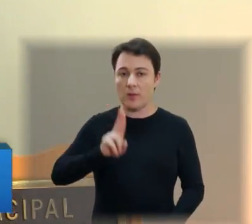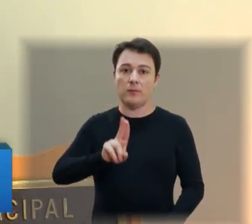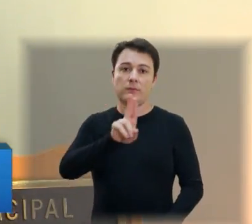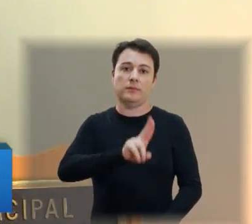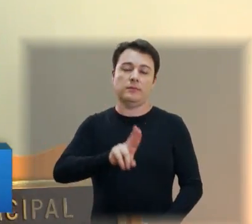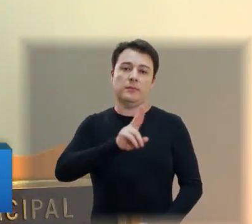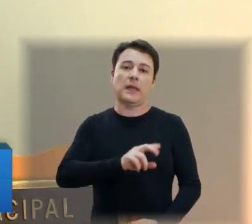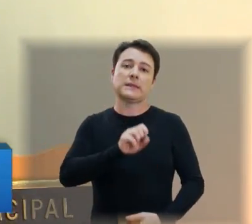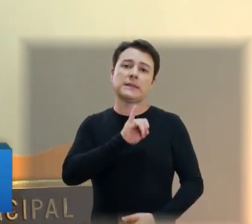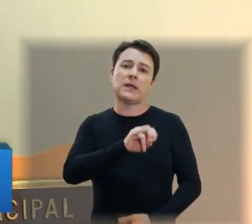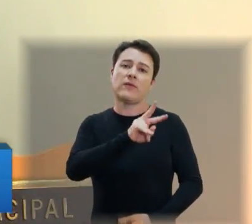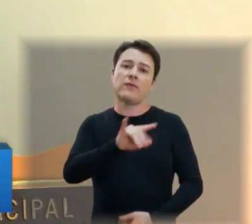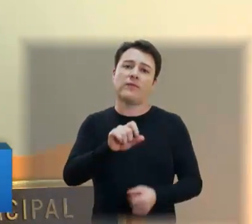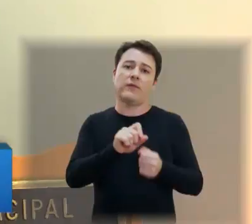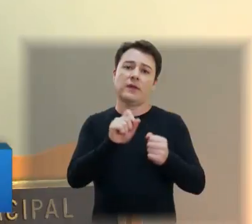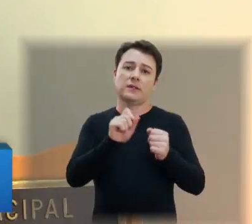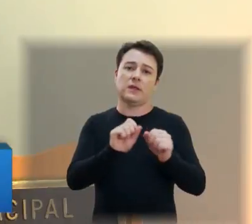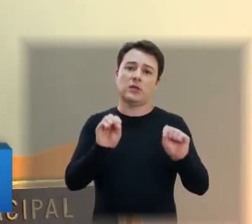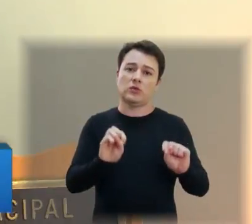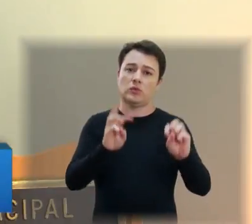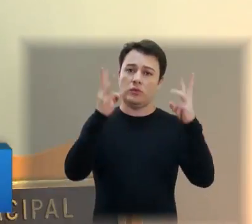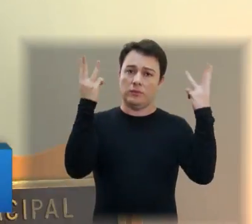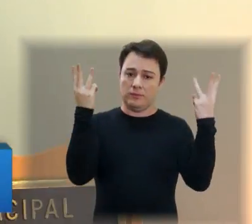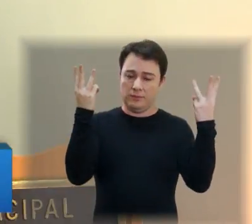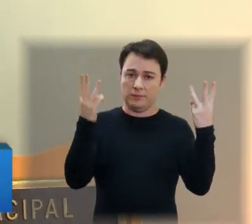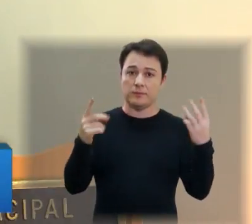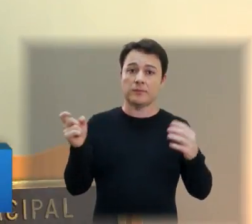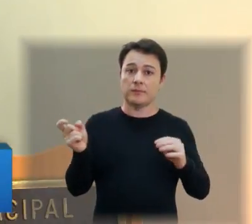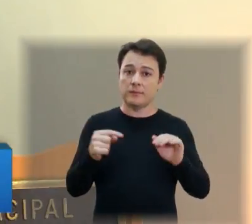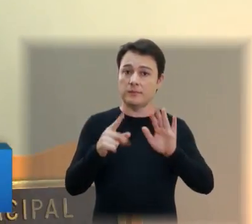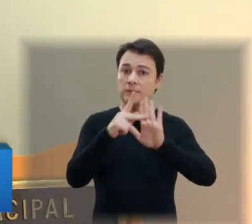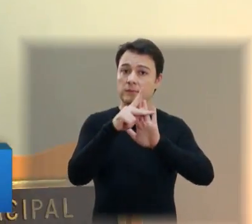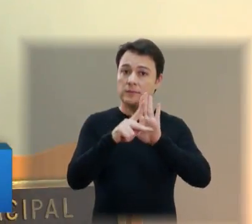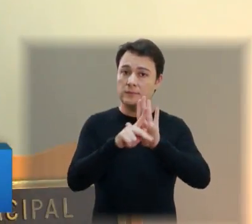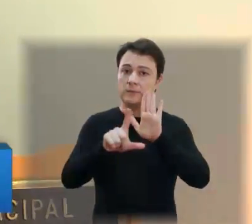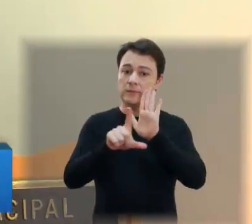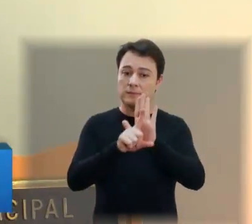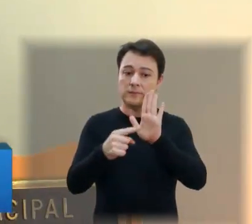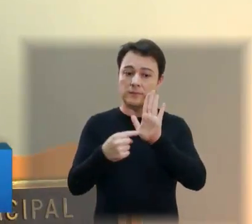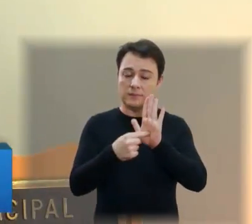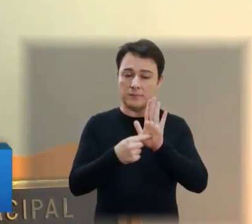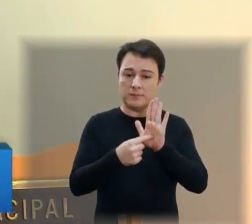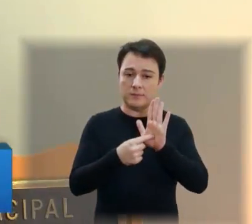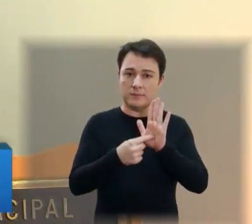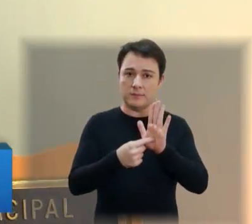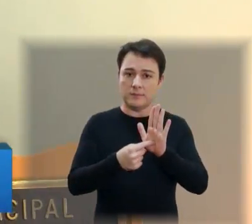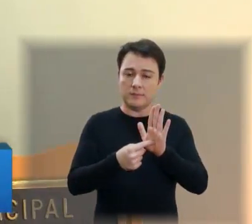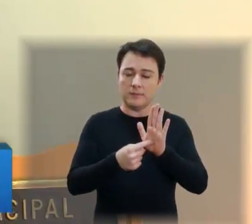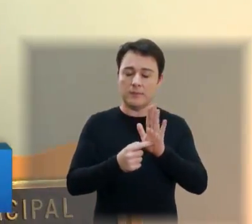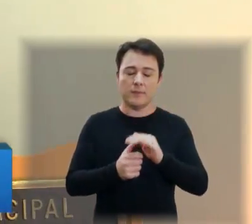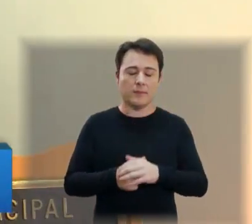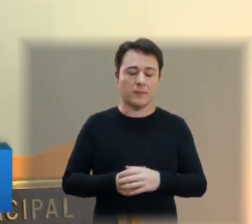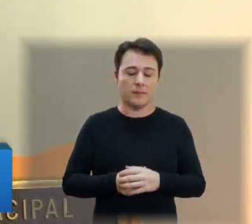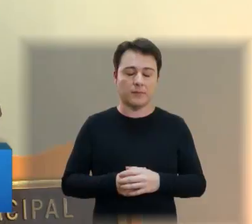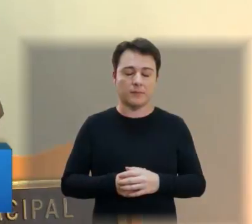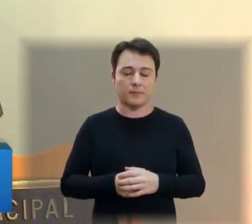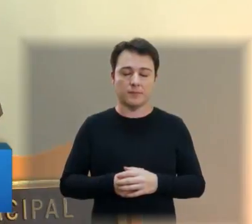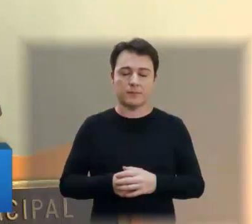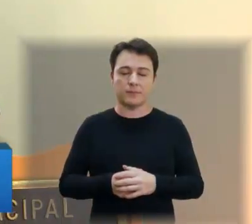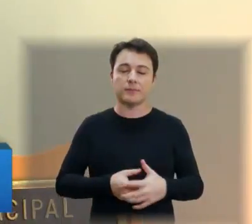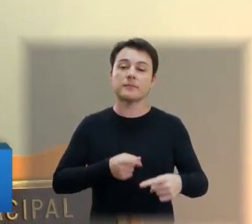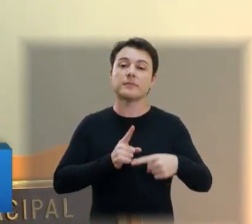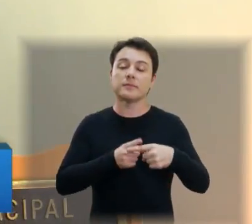a realização de eventos. No ponto, o presente projeto de lei se presta a cumprir